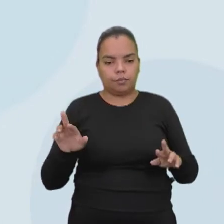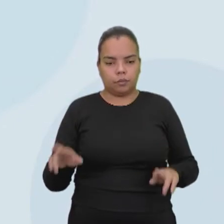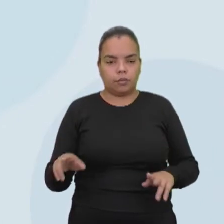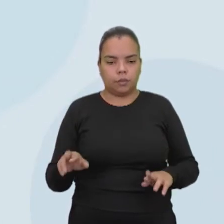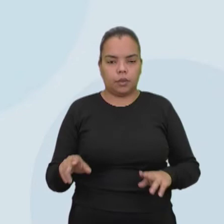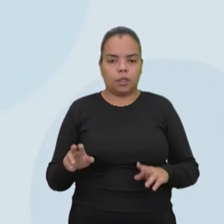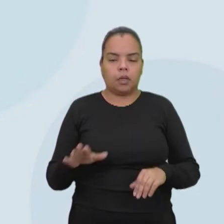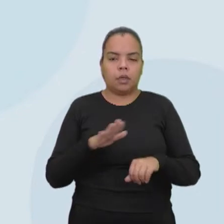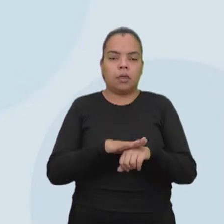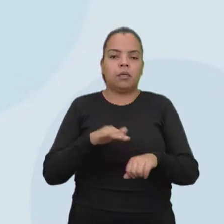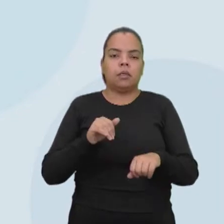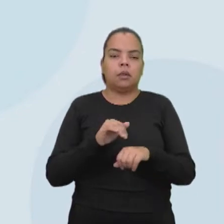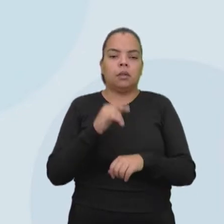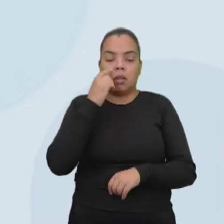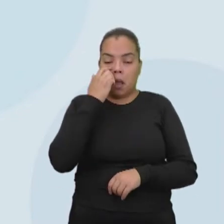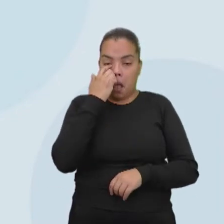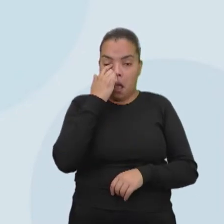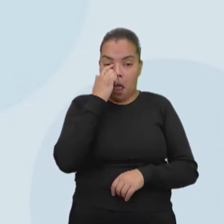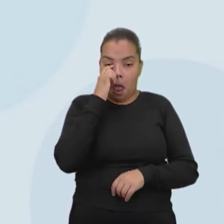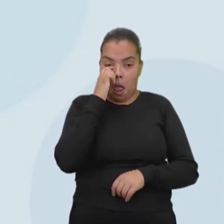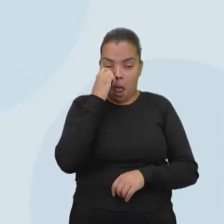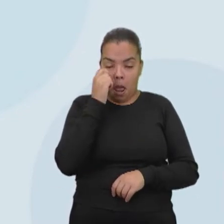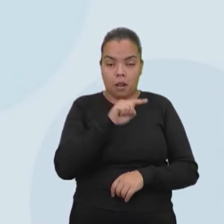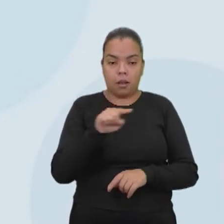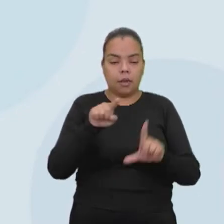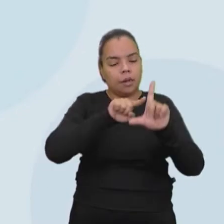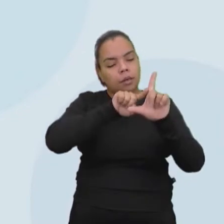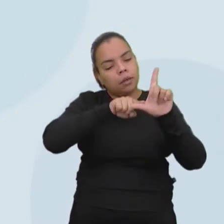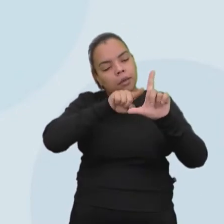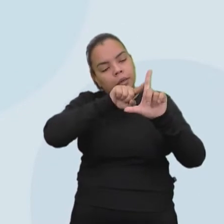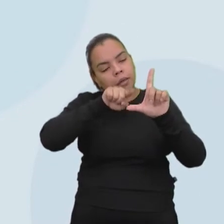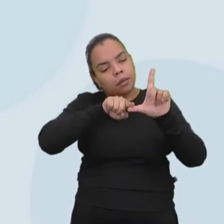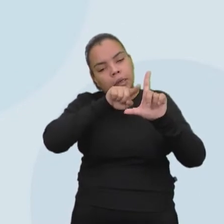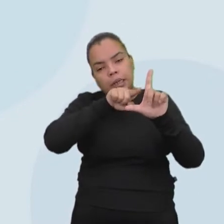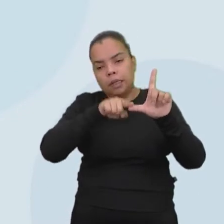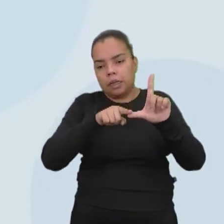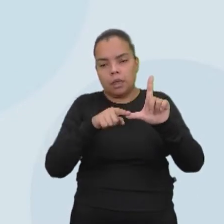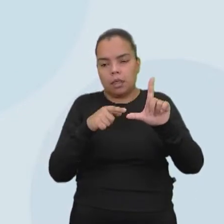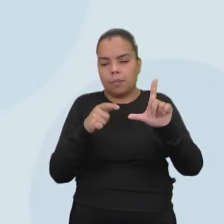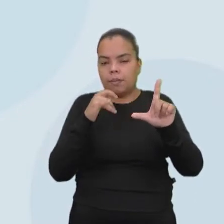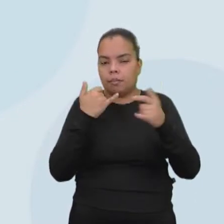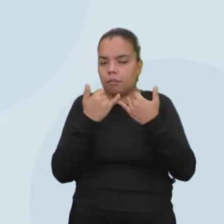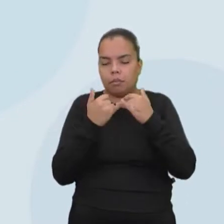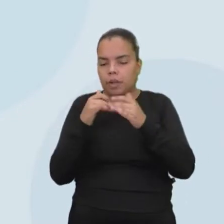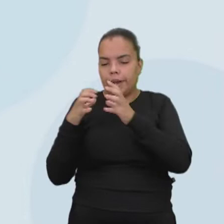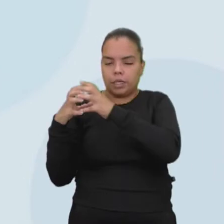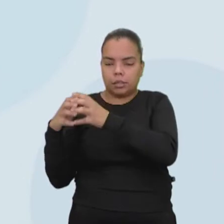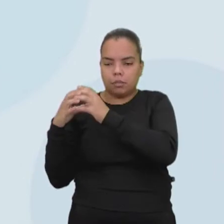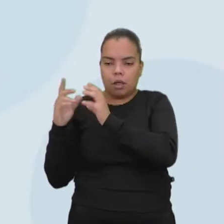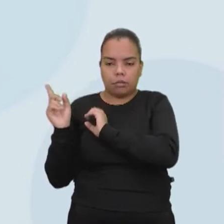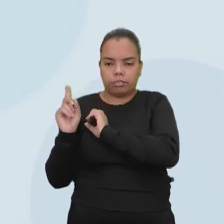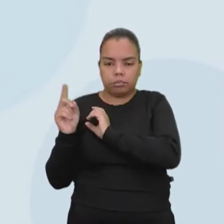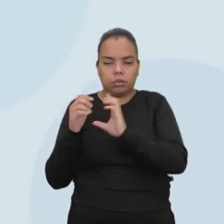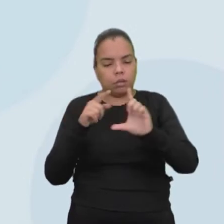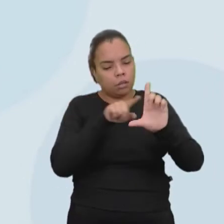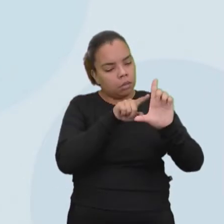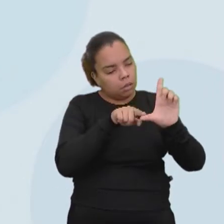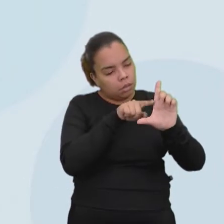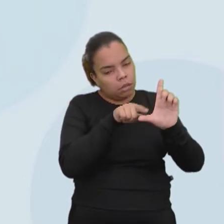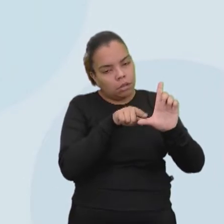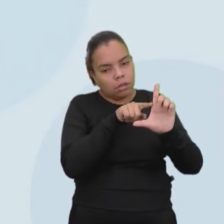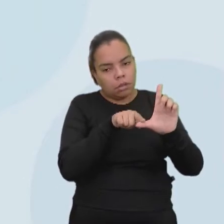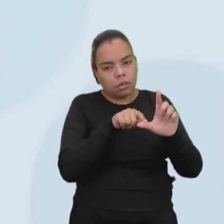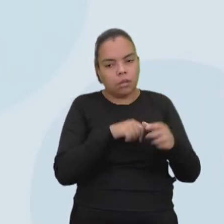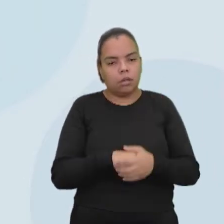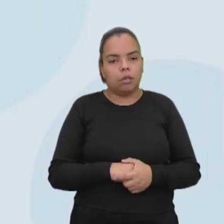gente chama, né? Nesse caso eles são angulosos e não são arredondados como são aí dos conglomerados,